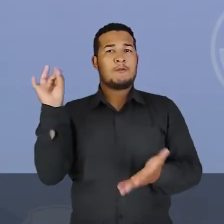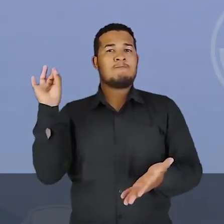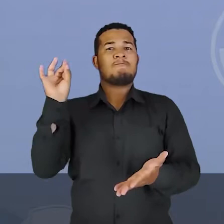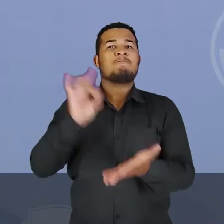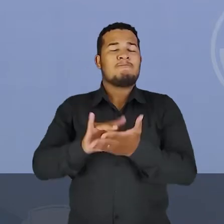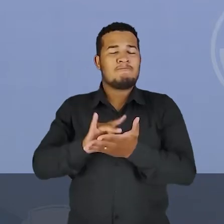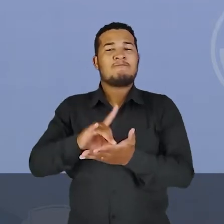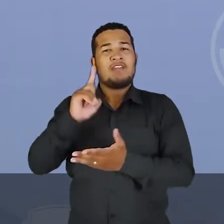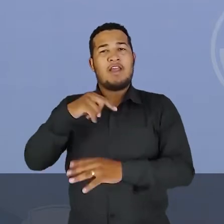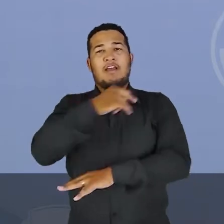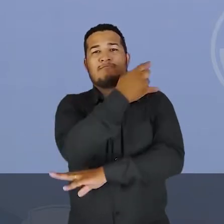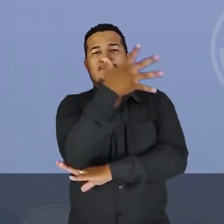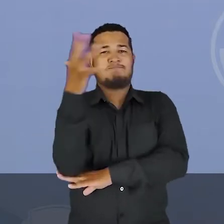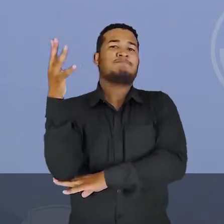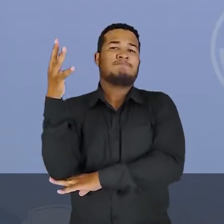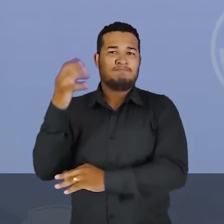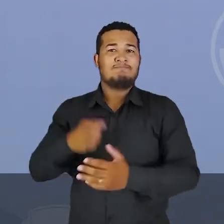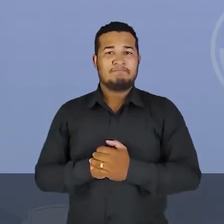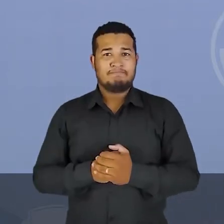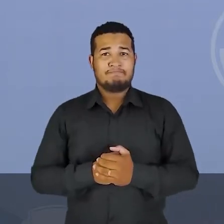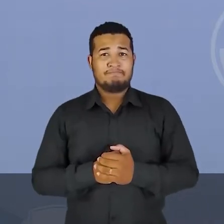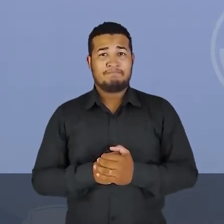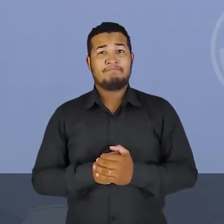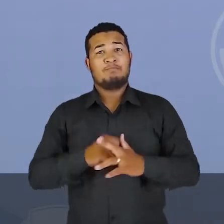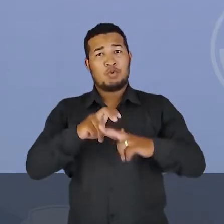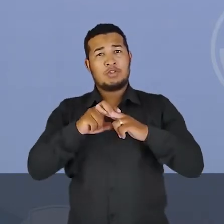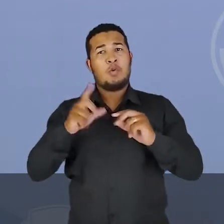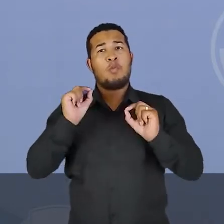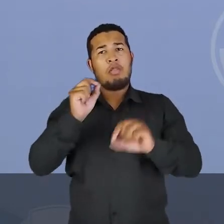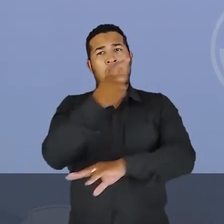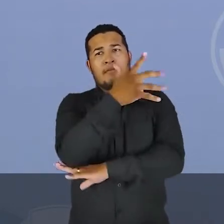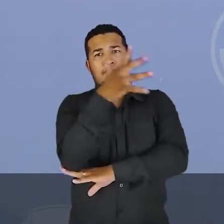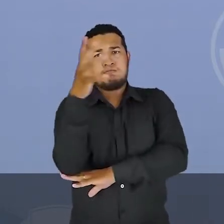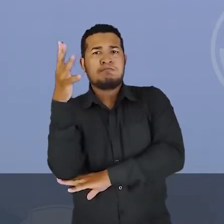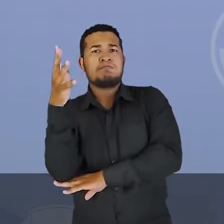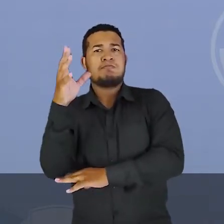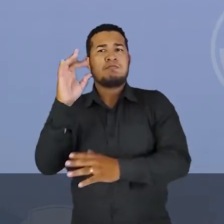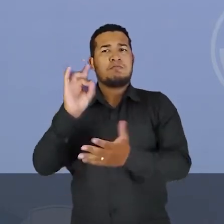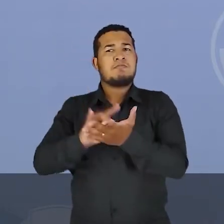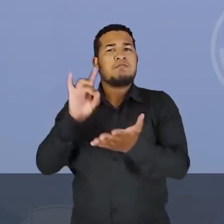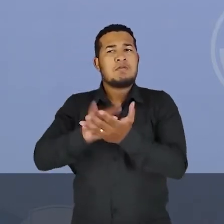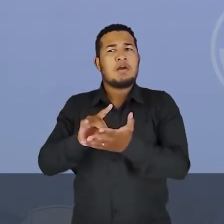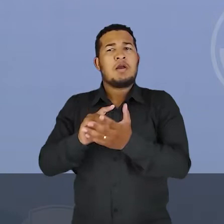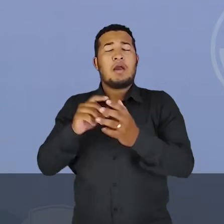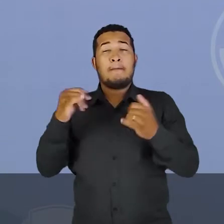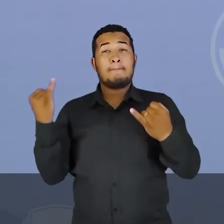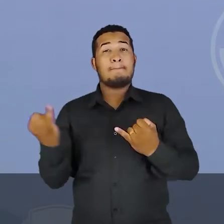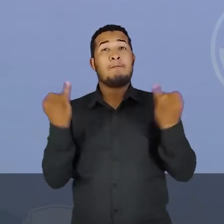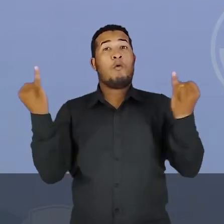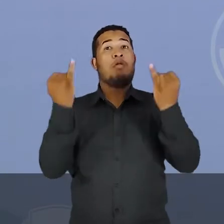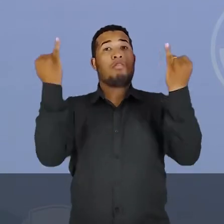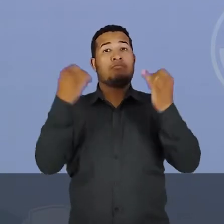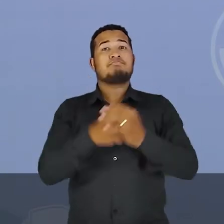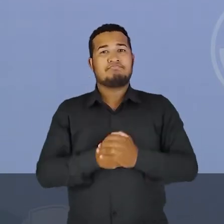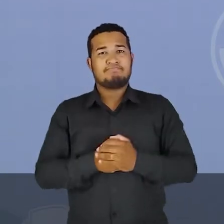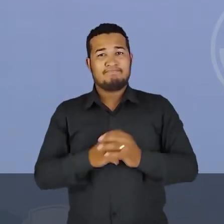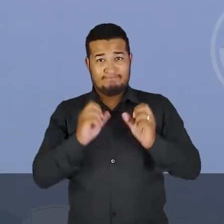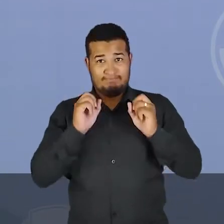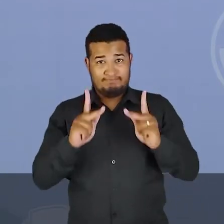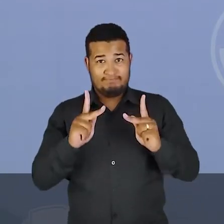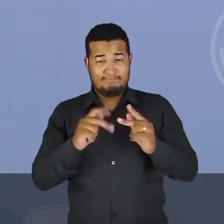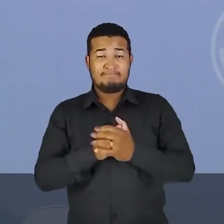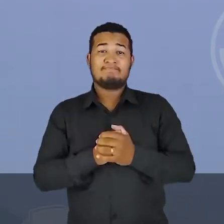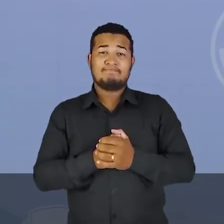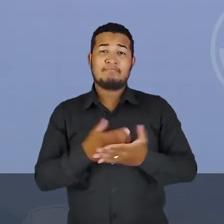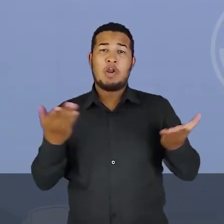vegetação original, certo? Dessa Mata Atlântica, dessa vegetação tão importante. Tudo bem? Então